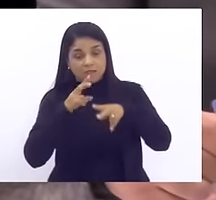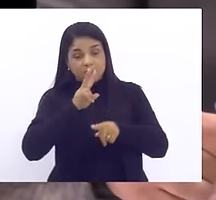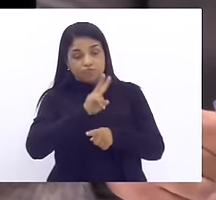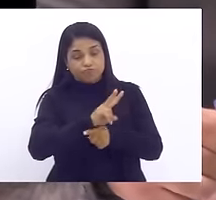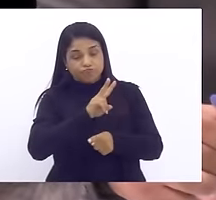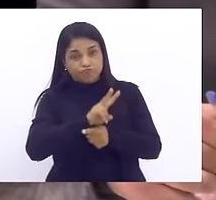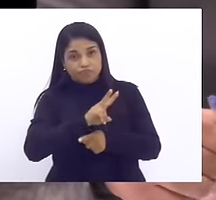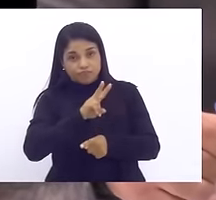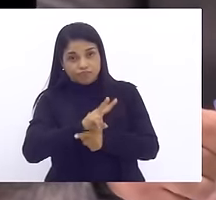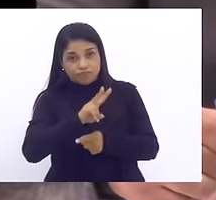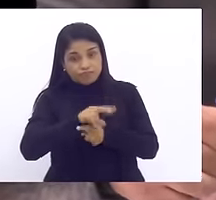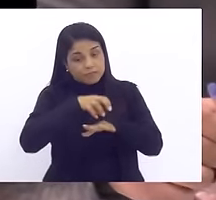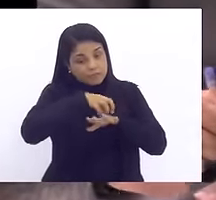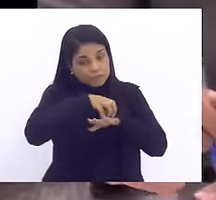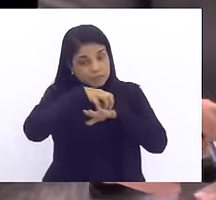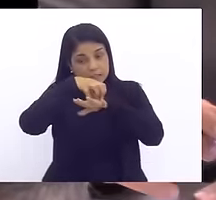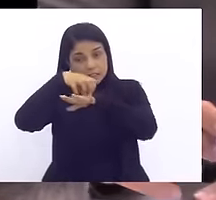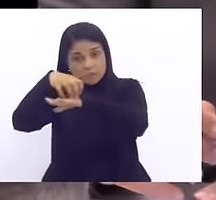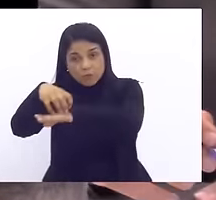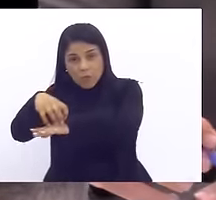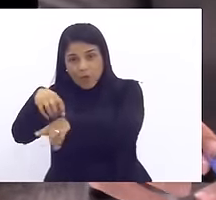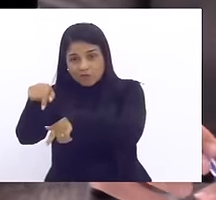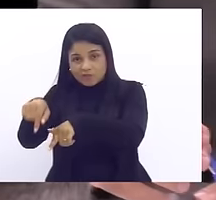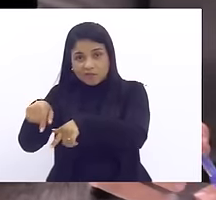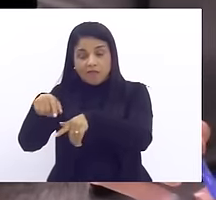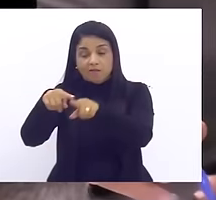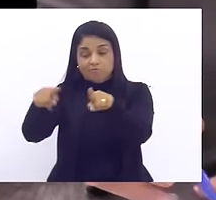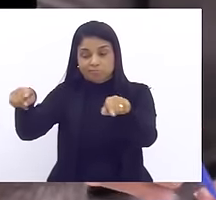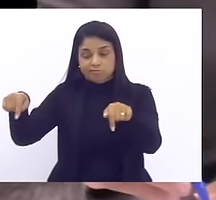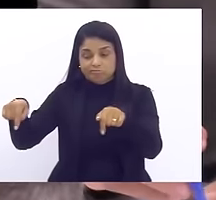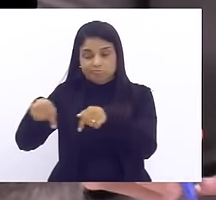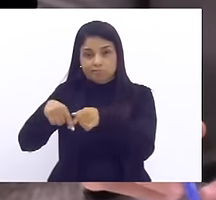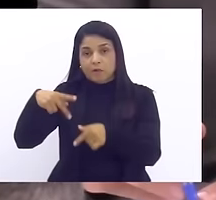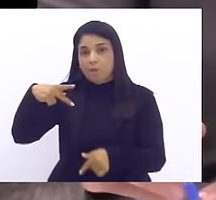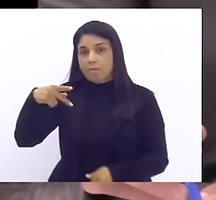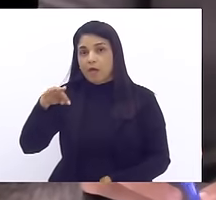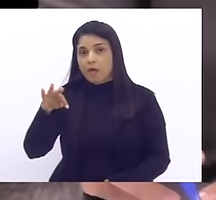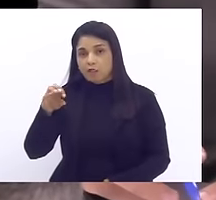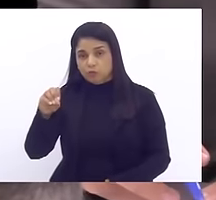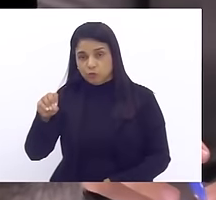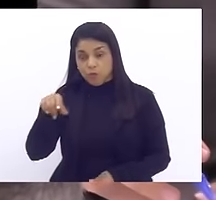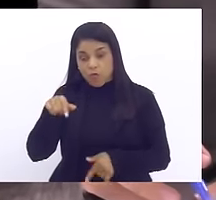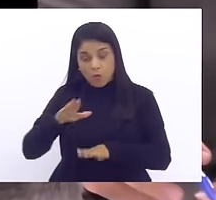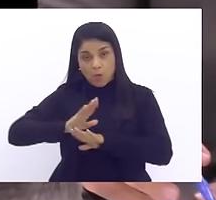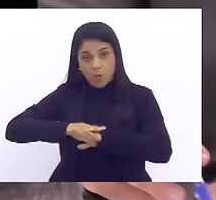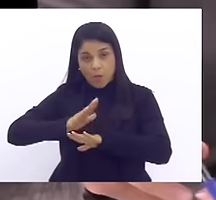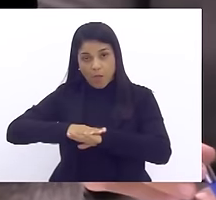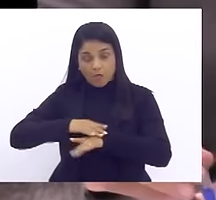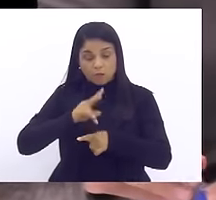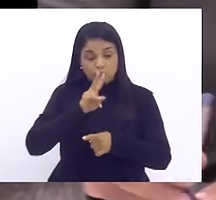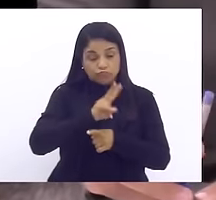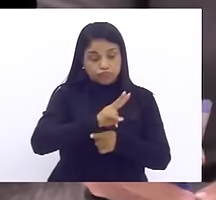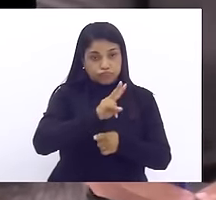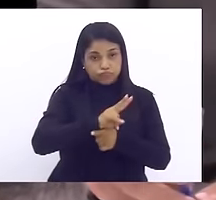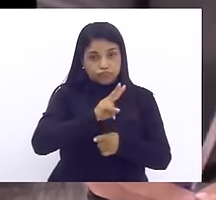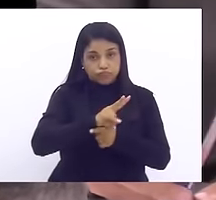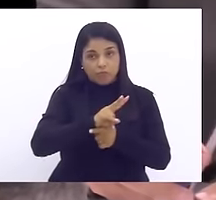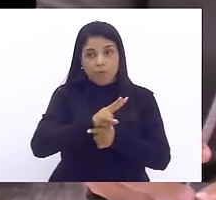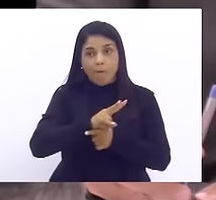veículo para fins de transporte até chegar ao Pátio a partir daquele momento estará sob a guarda